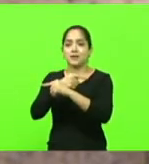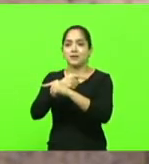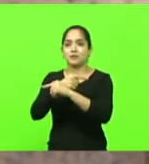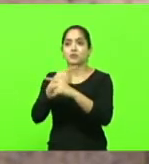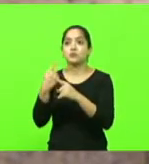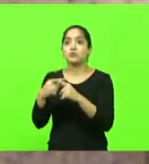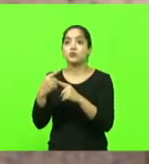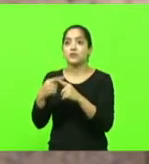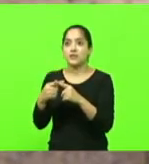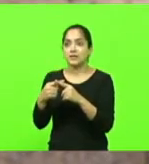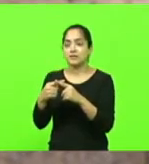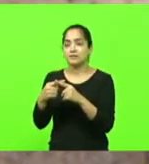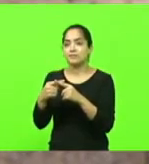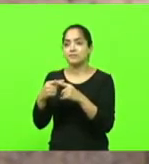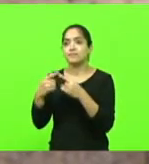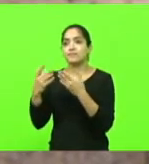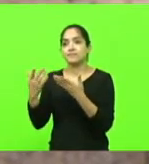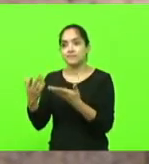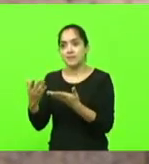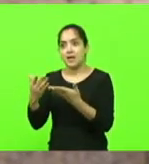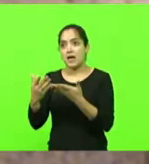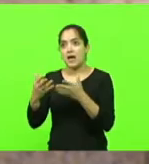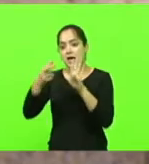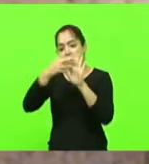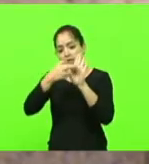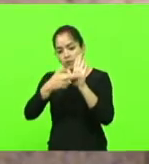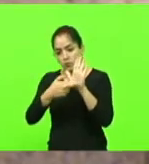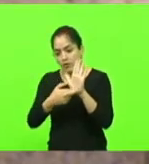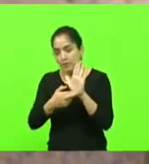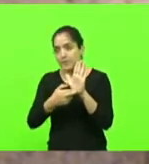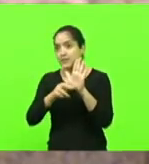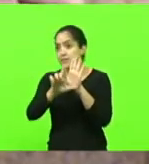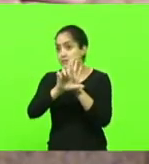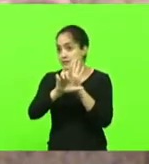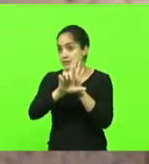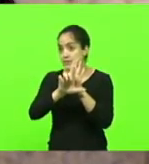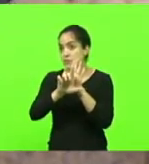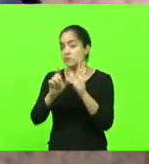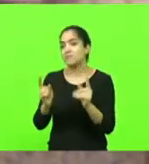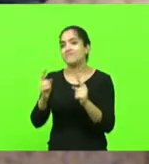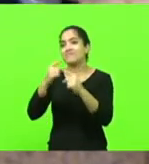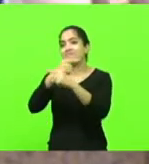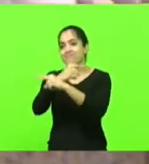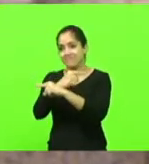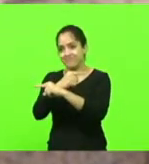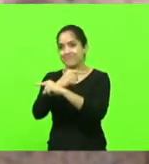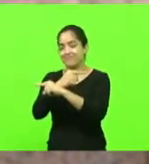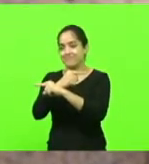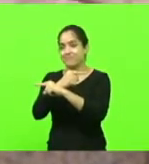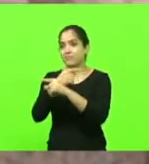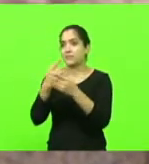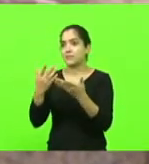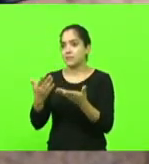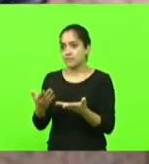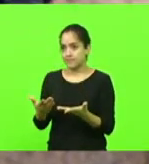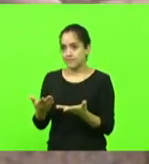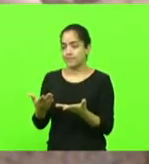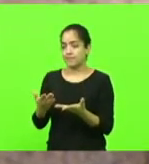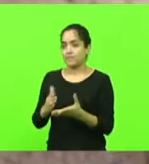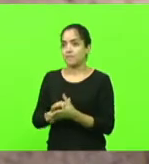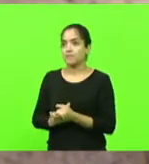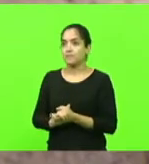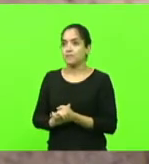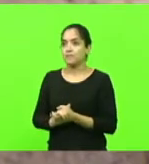porque, claramente, a regulamentação vai no sentido contrário ao espírito da lei, ao espírito do